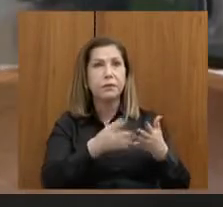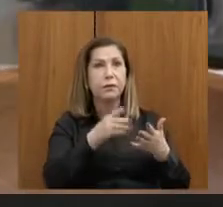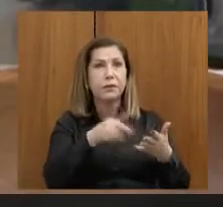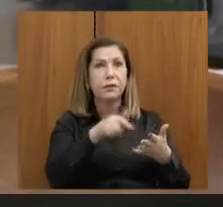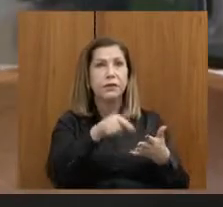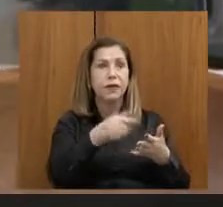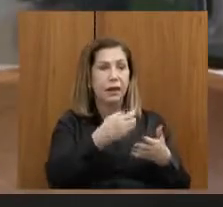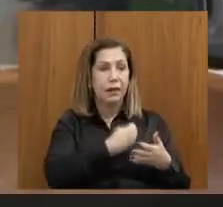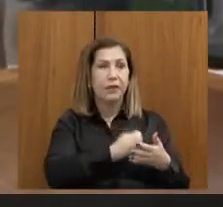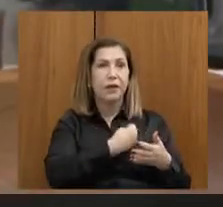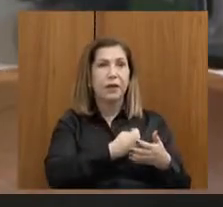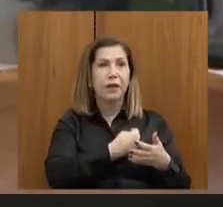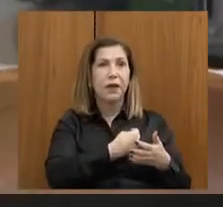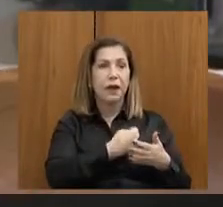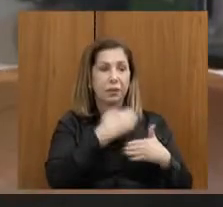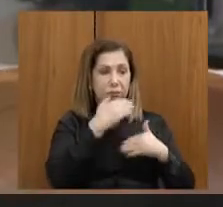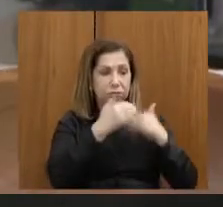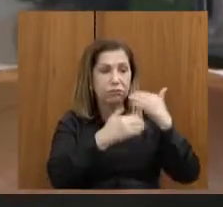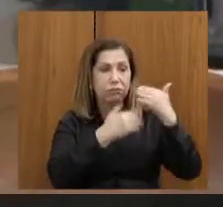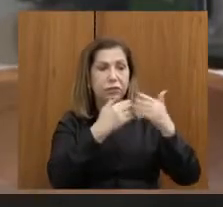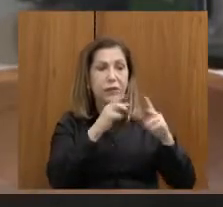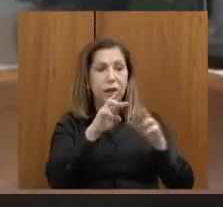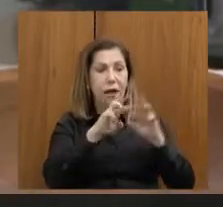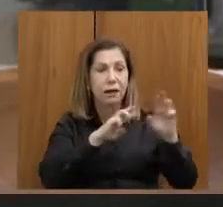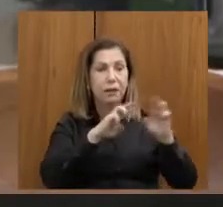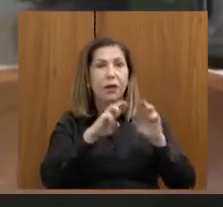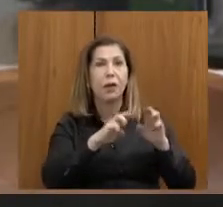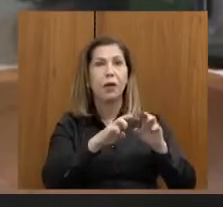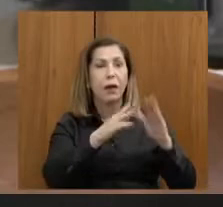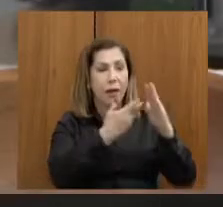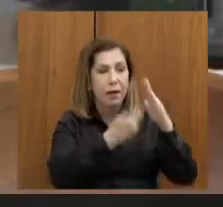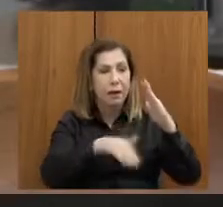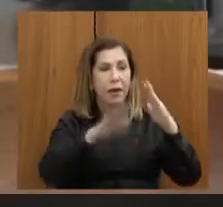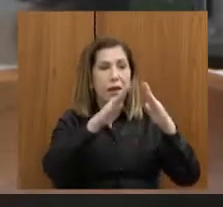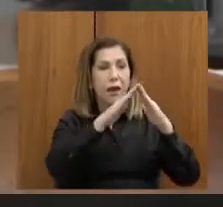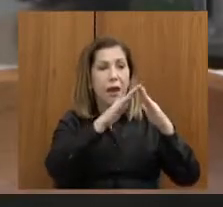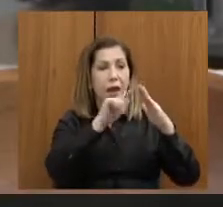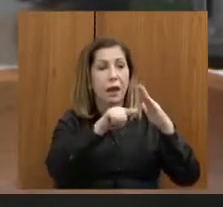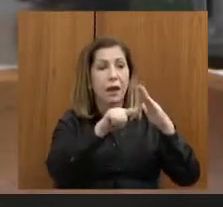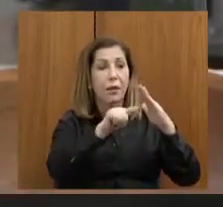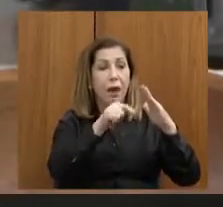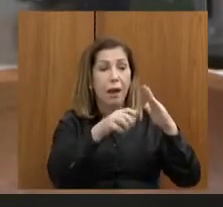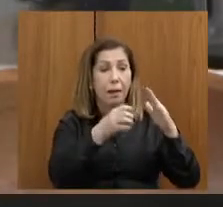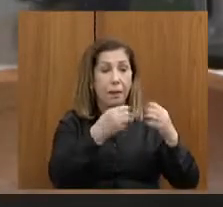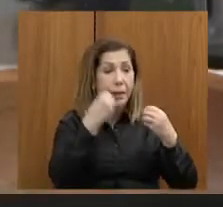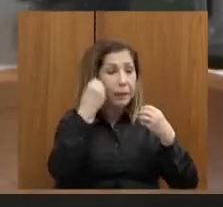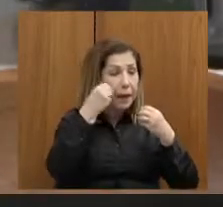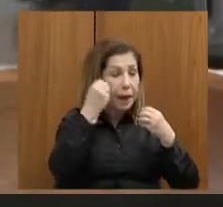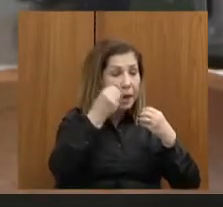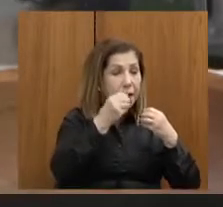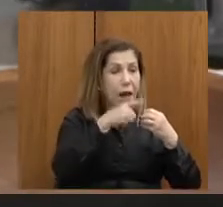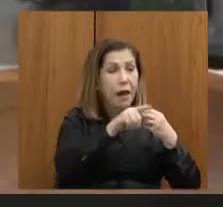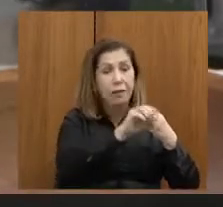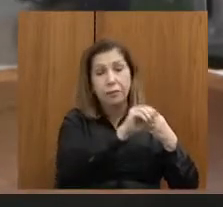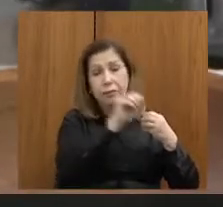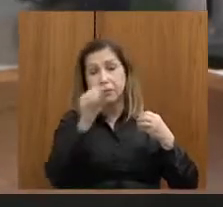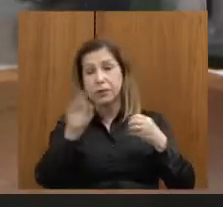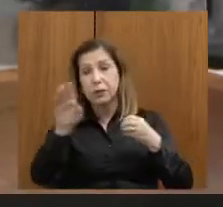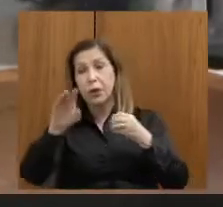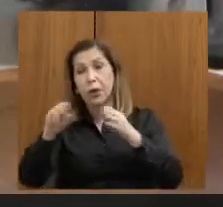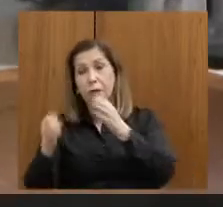de vivência de construir suas relações para depois ela criar um outro terreiro e